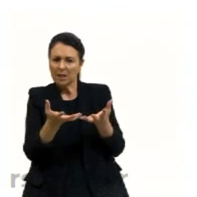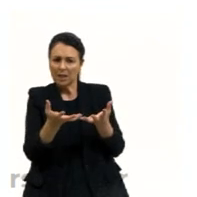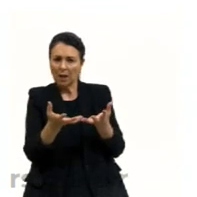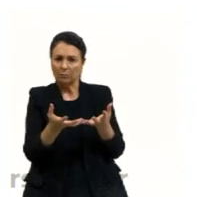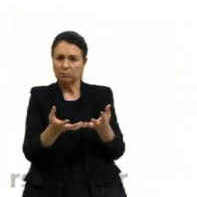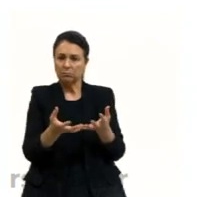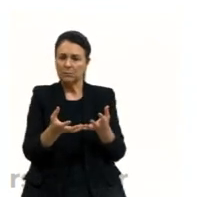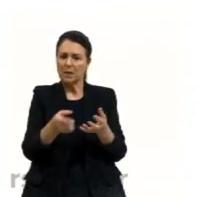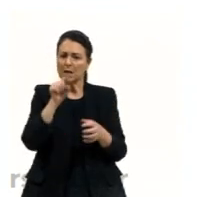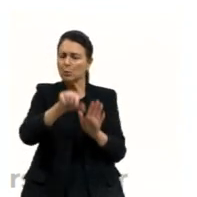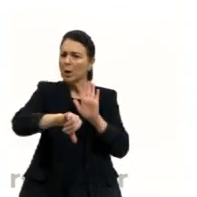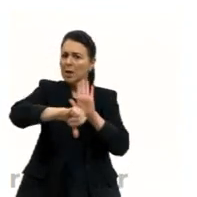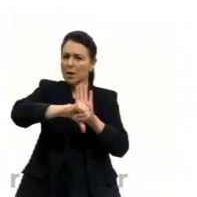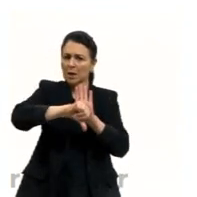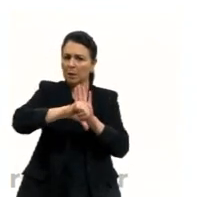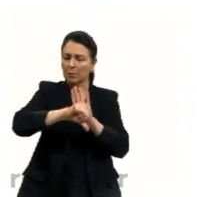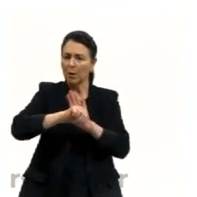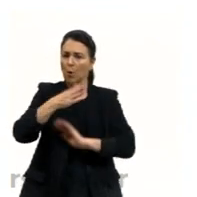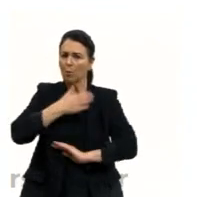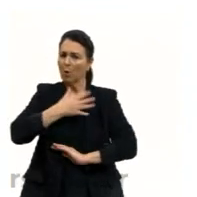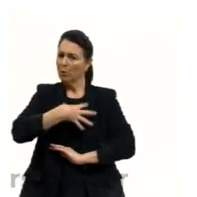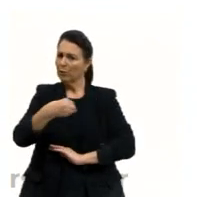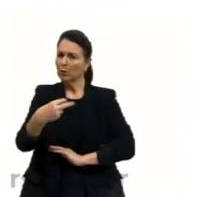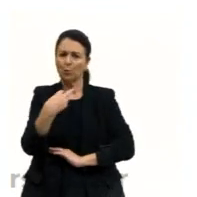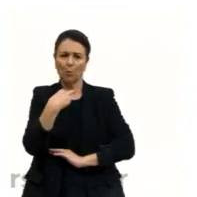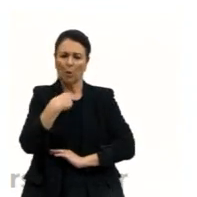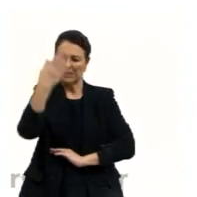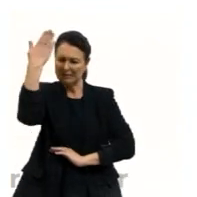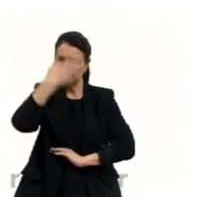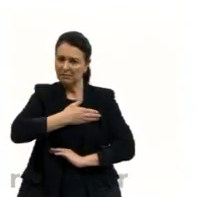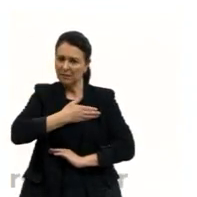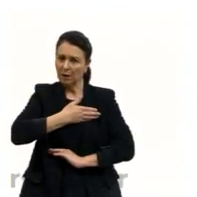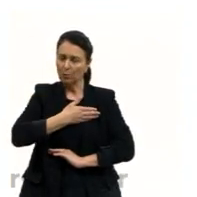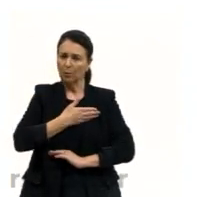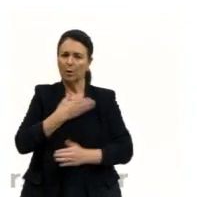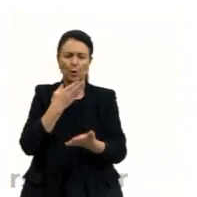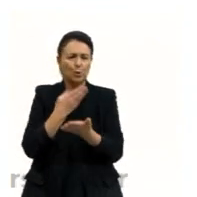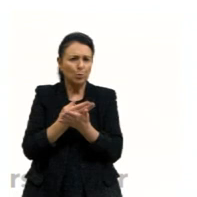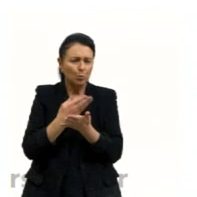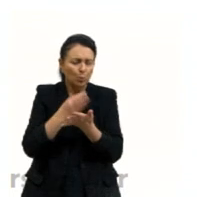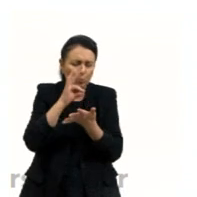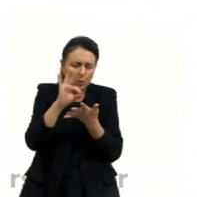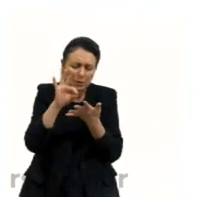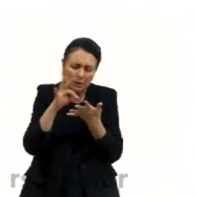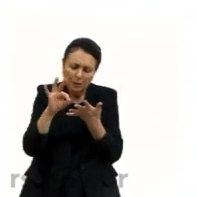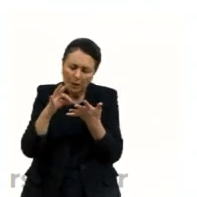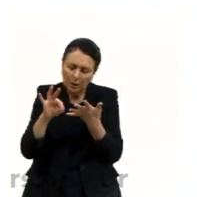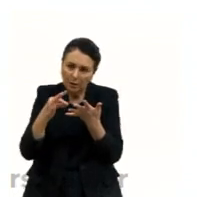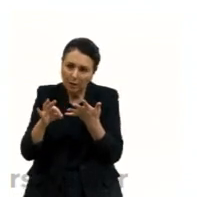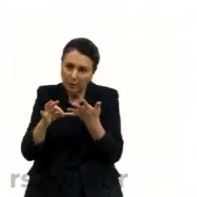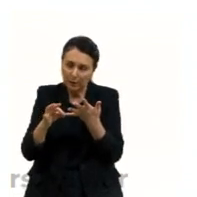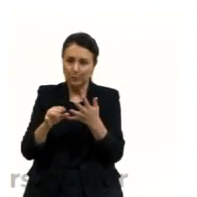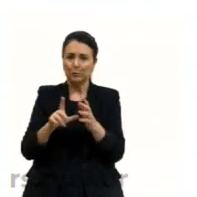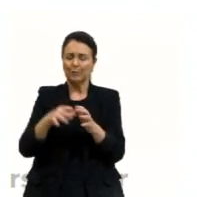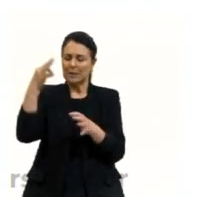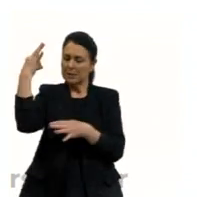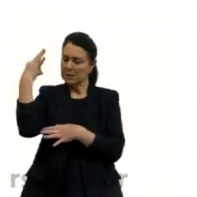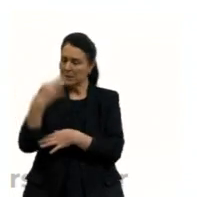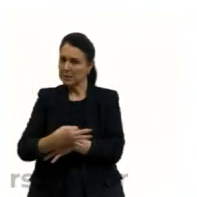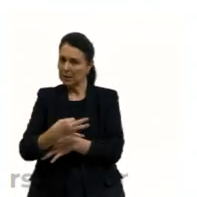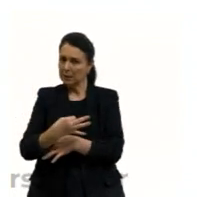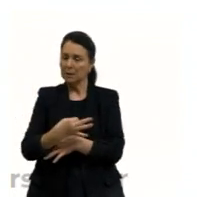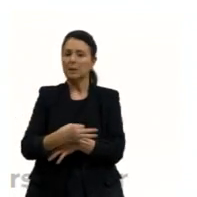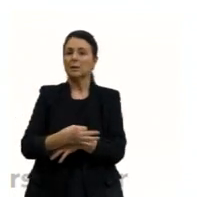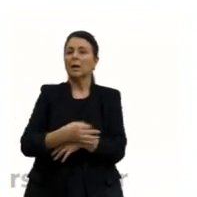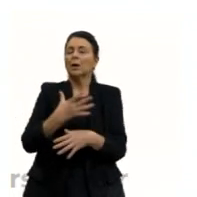fosse reparado seu filho não podia ficar cego depois de estudar detalhadamente o caso a sentença do Supremo